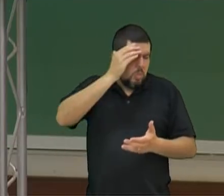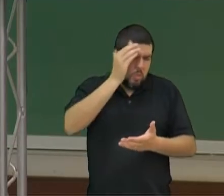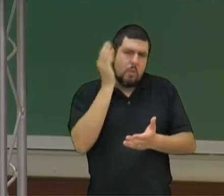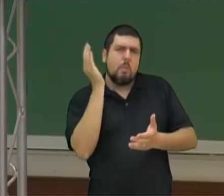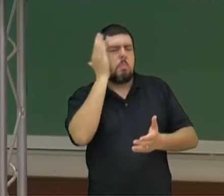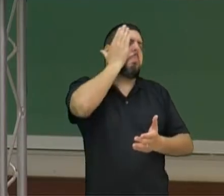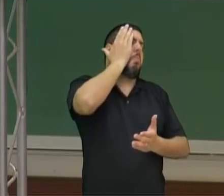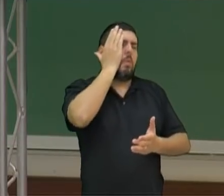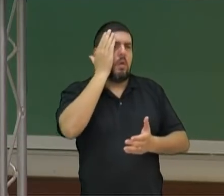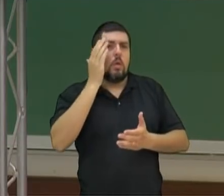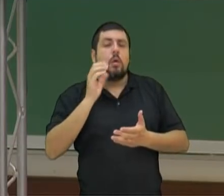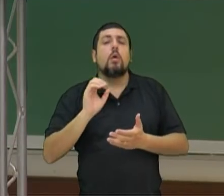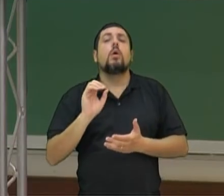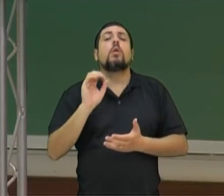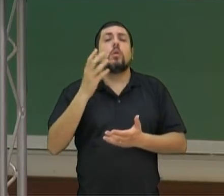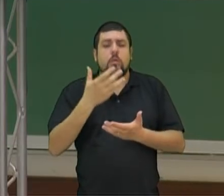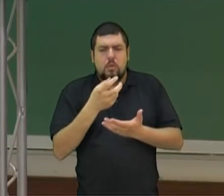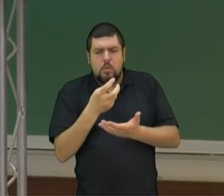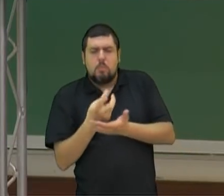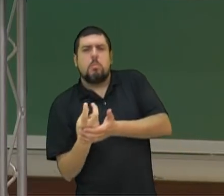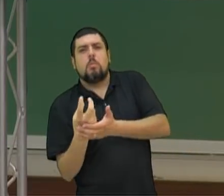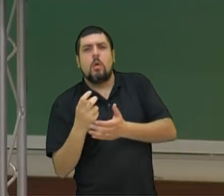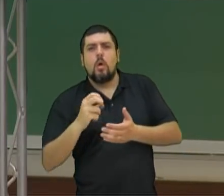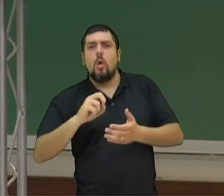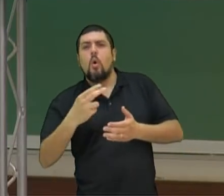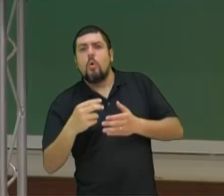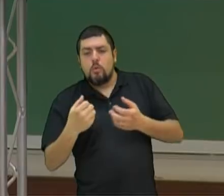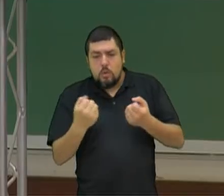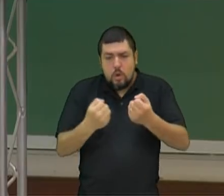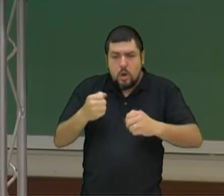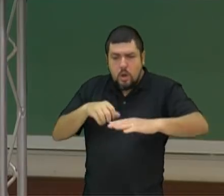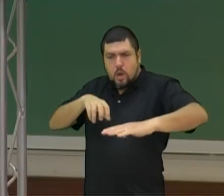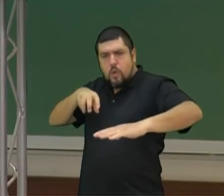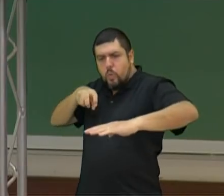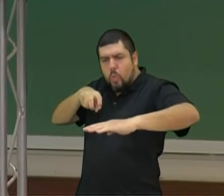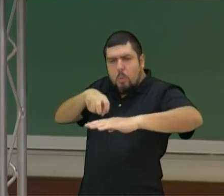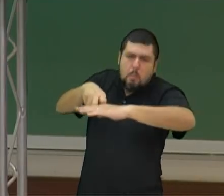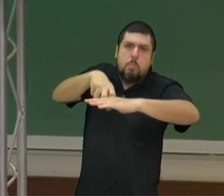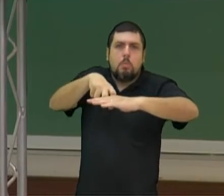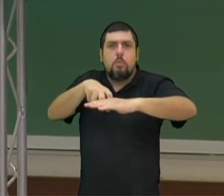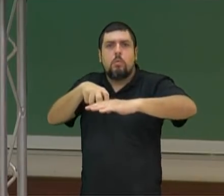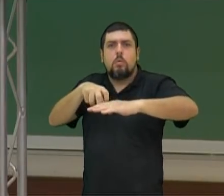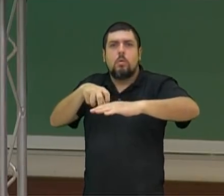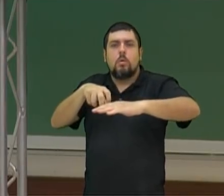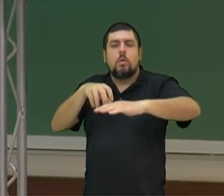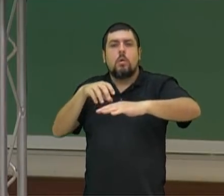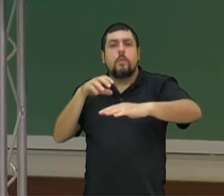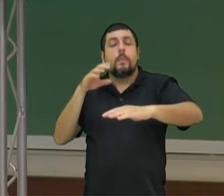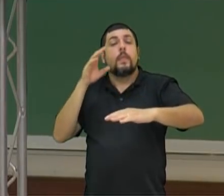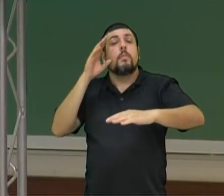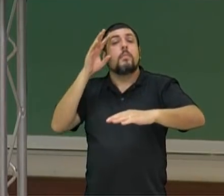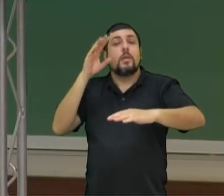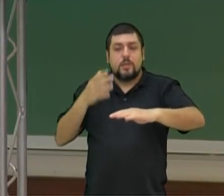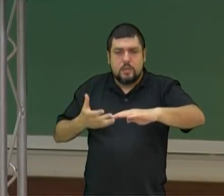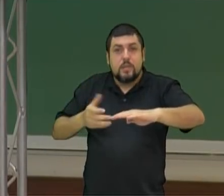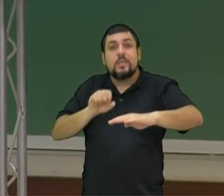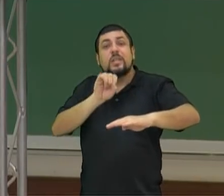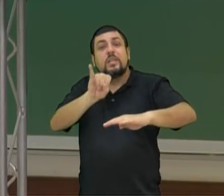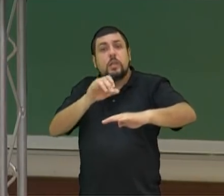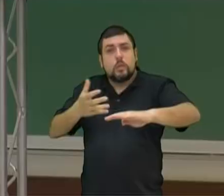no meio-fio, no asfalto, ou no veículo, ou em algum lugar que ela encontre. Imagine essa